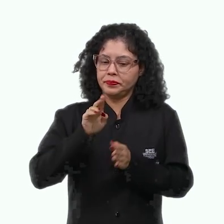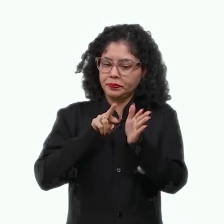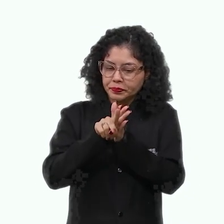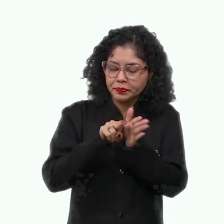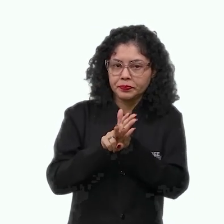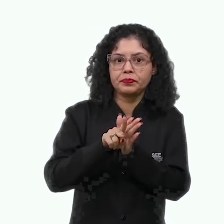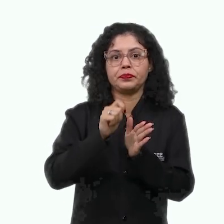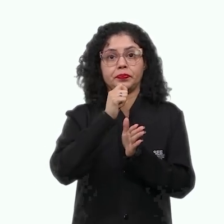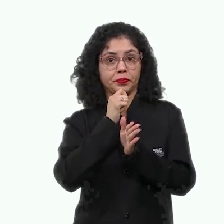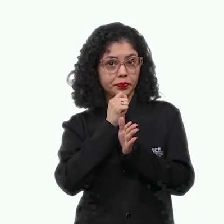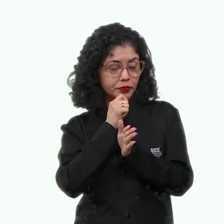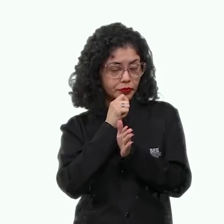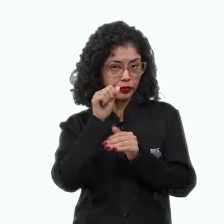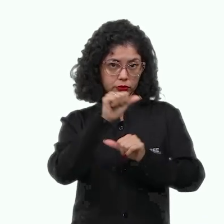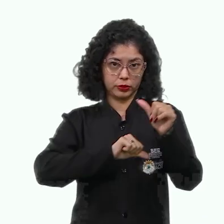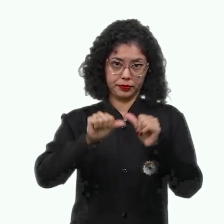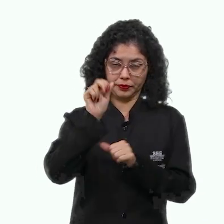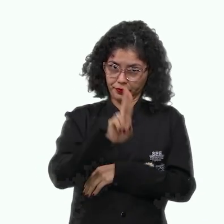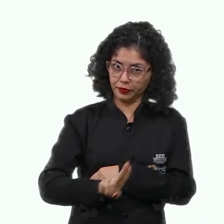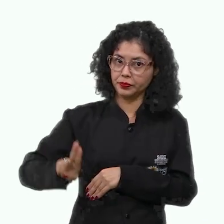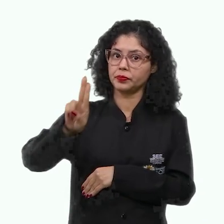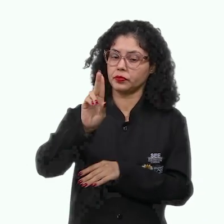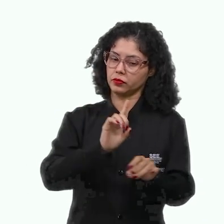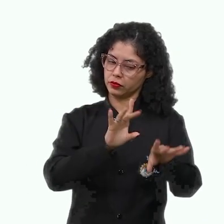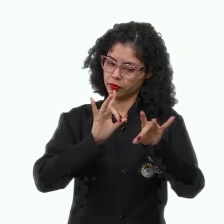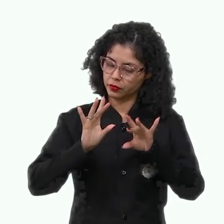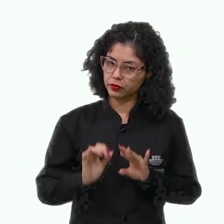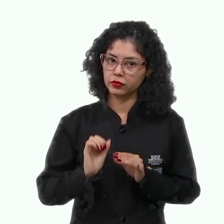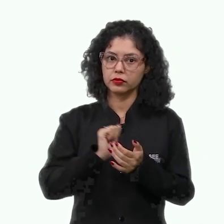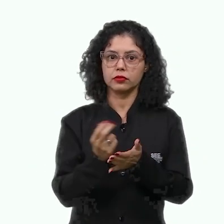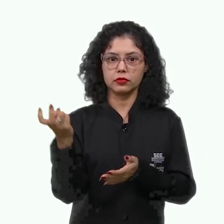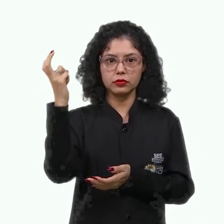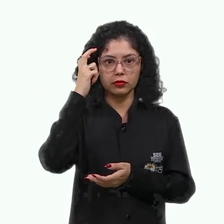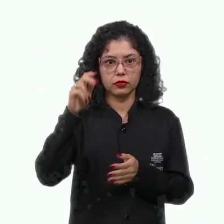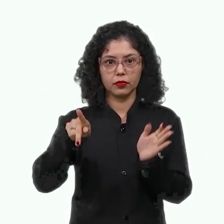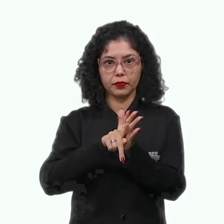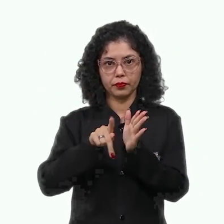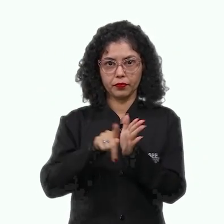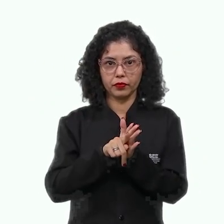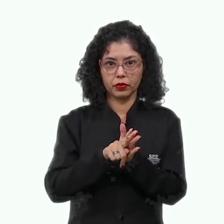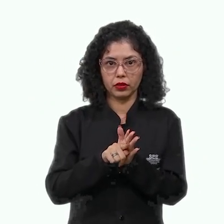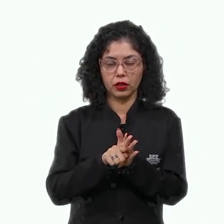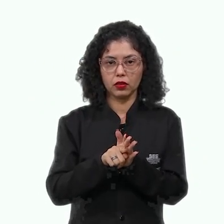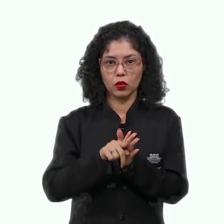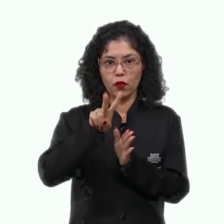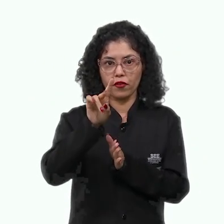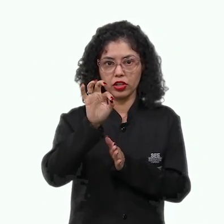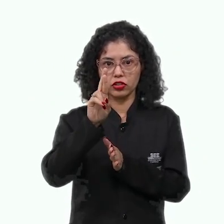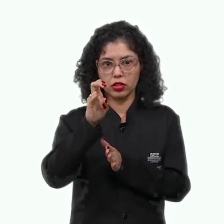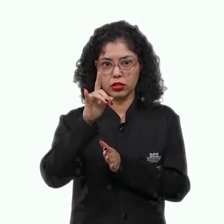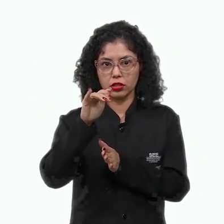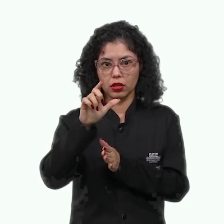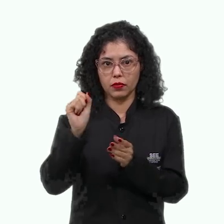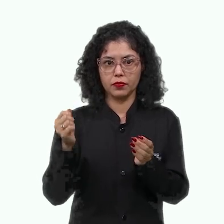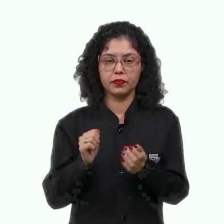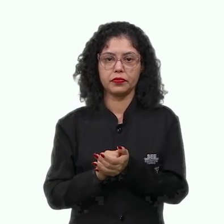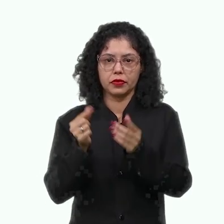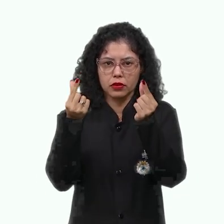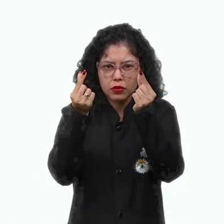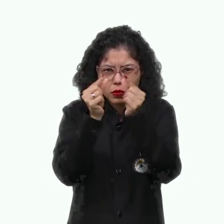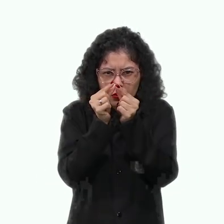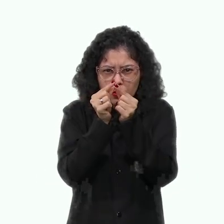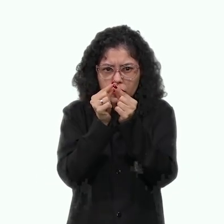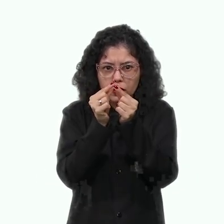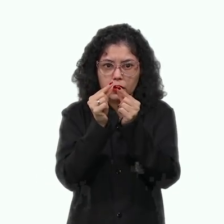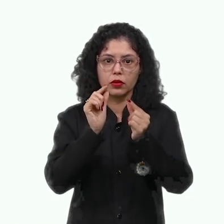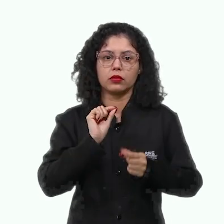biofábrica de mudas, elas usam a técnica de cultura de tecidos vegetais, também chamada de